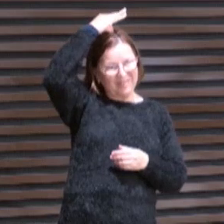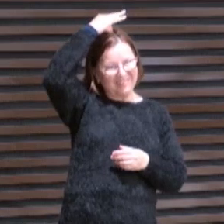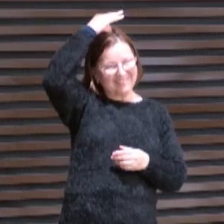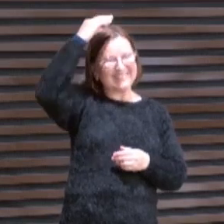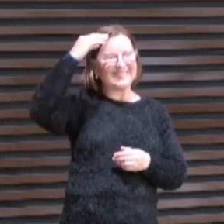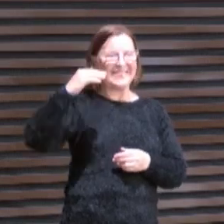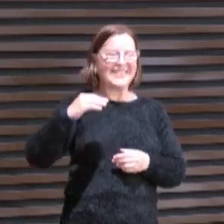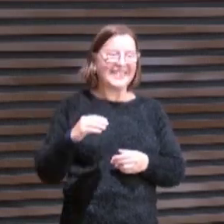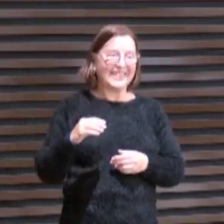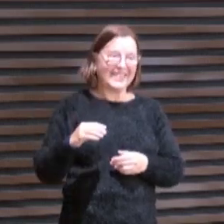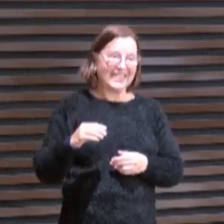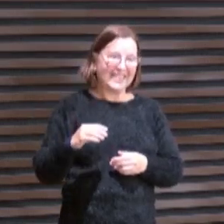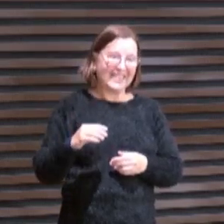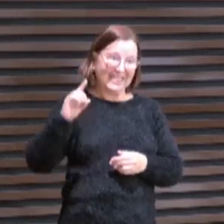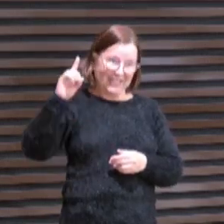crê.